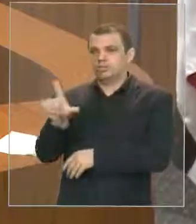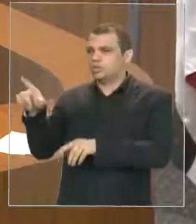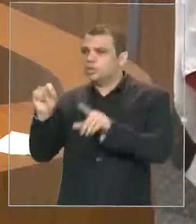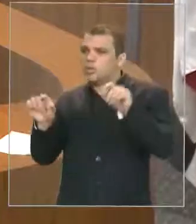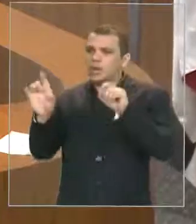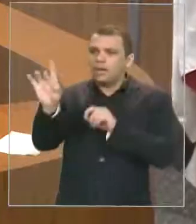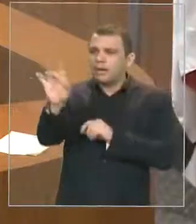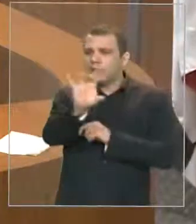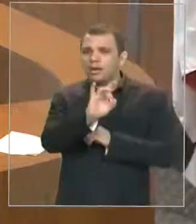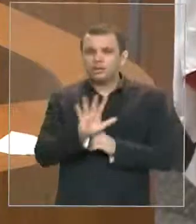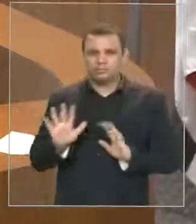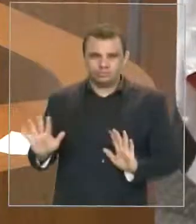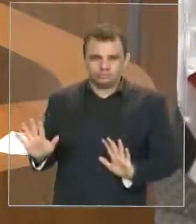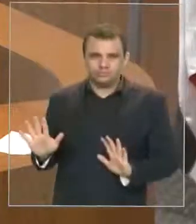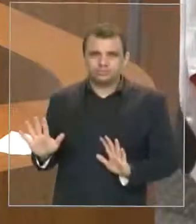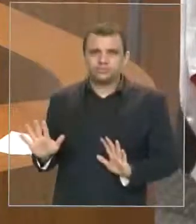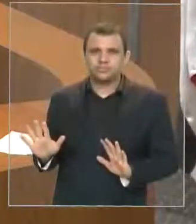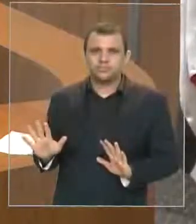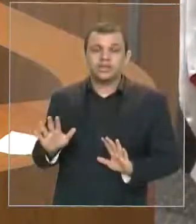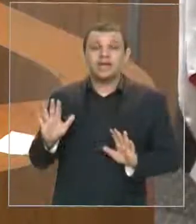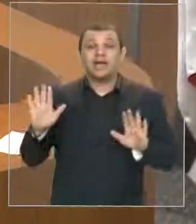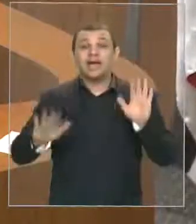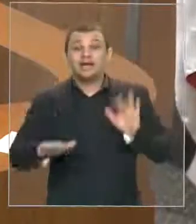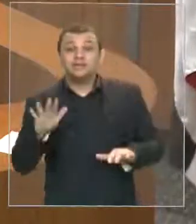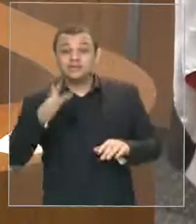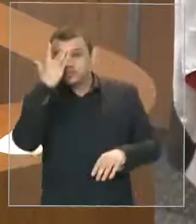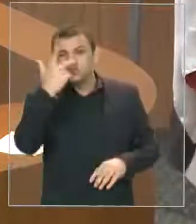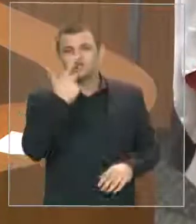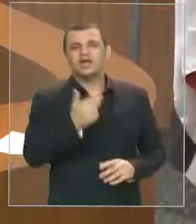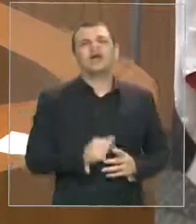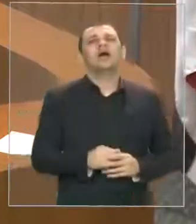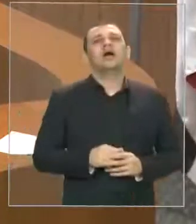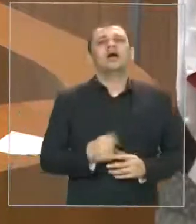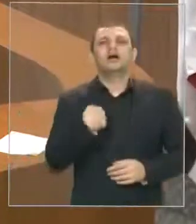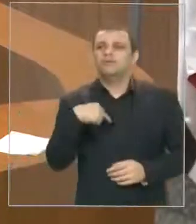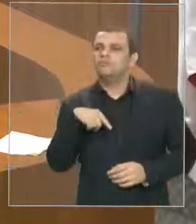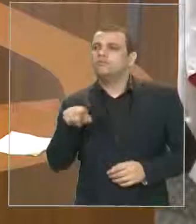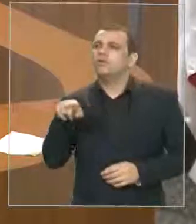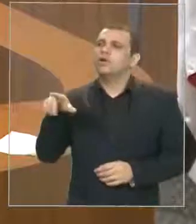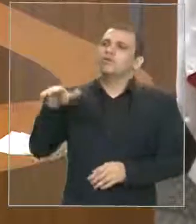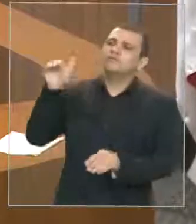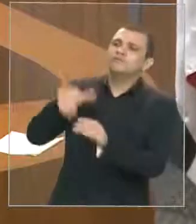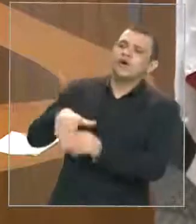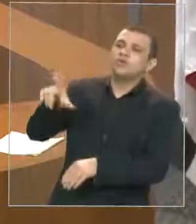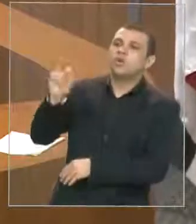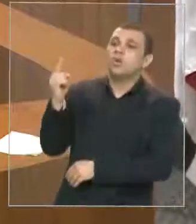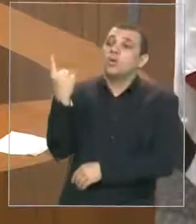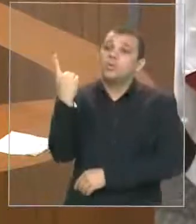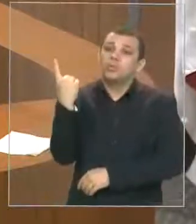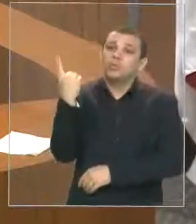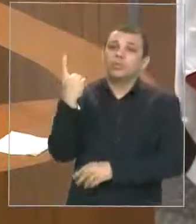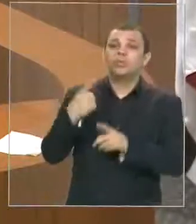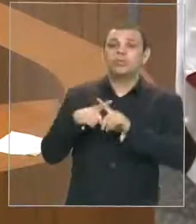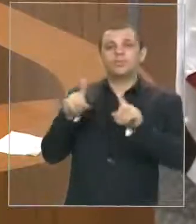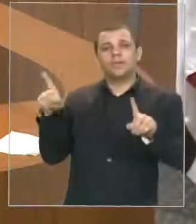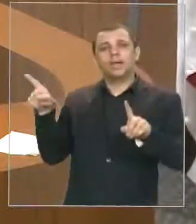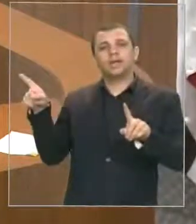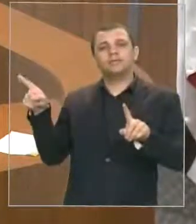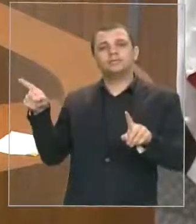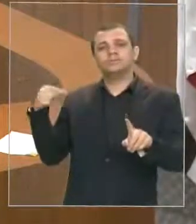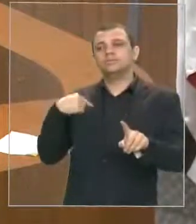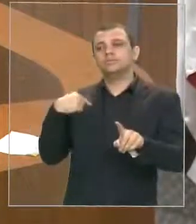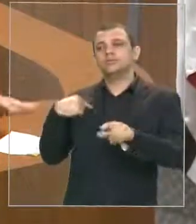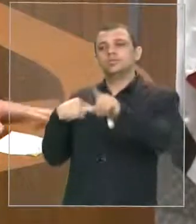fechada, é que o eleitor sai de casa para votar em um candidato e acaba elegendo outro. E eu fui procurar o estudo da Câmara dos